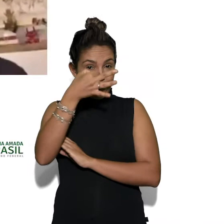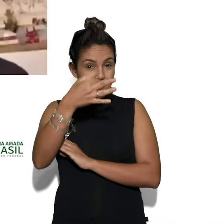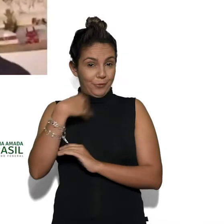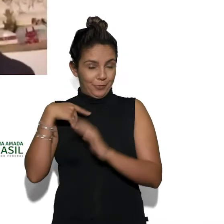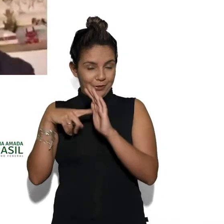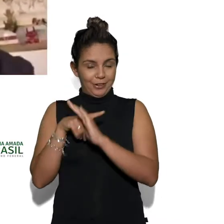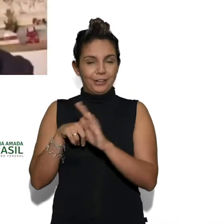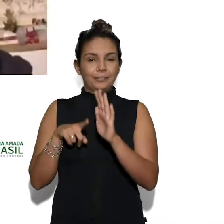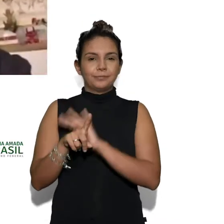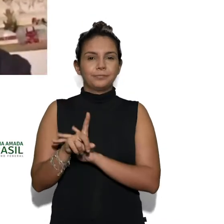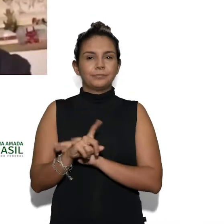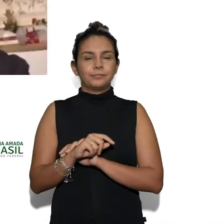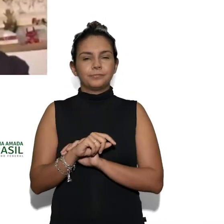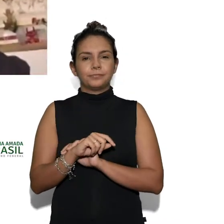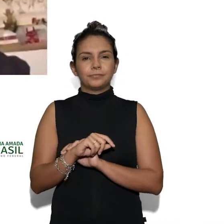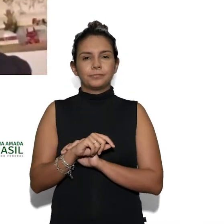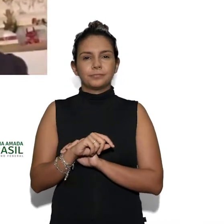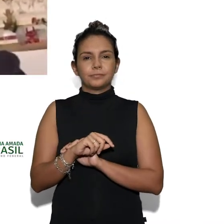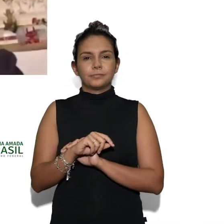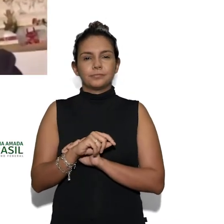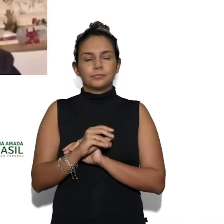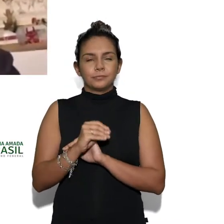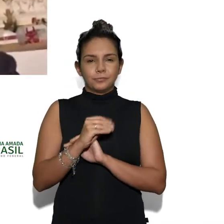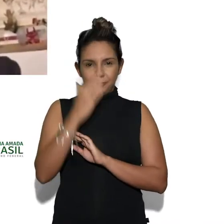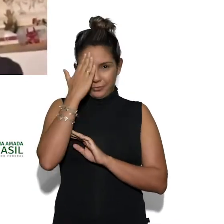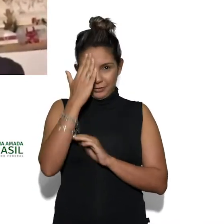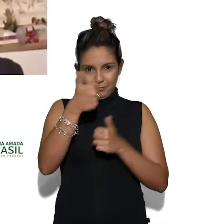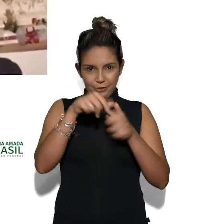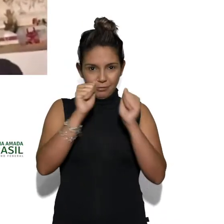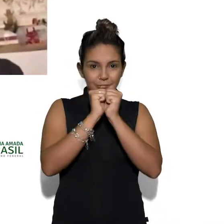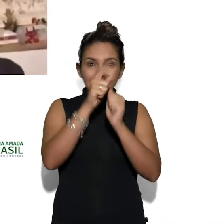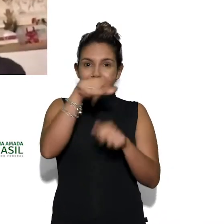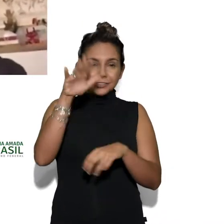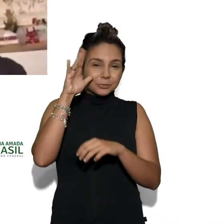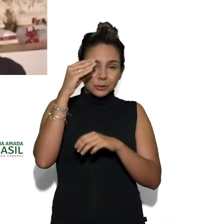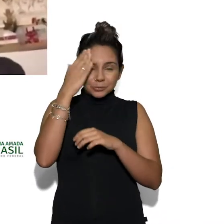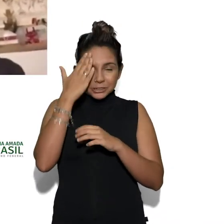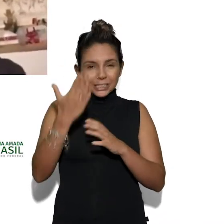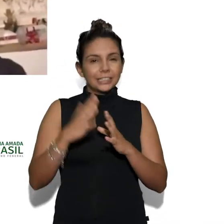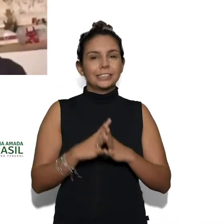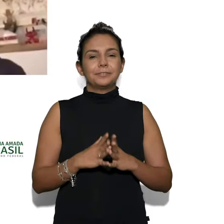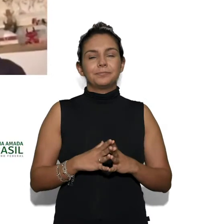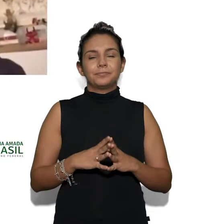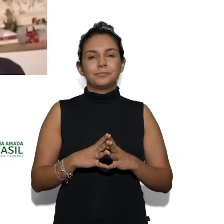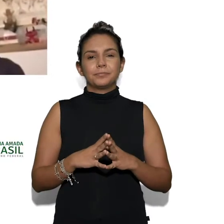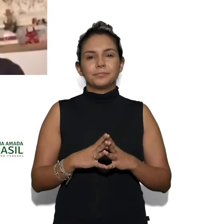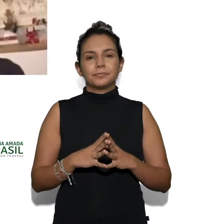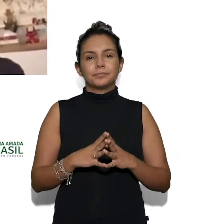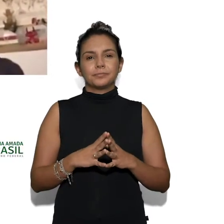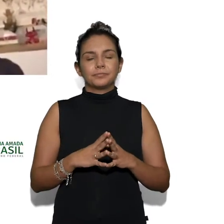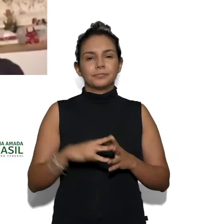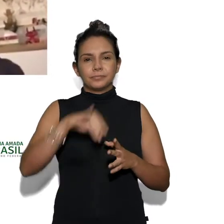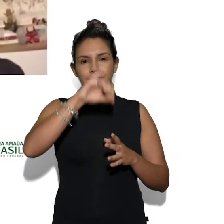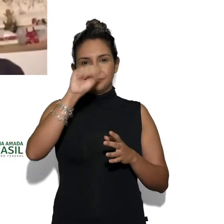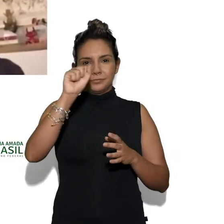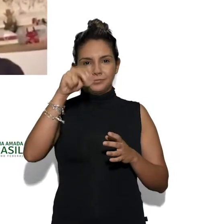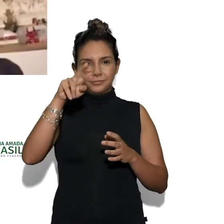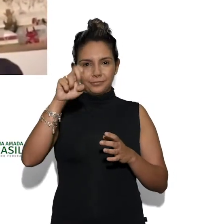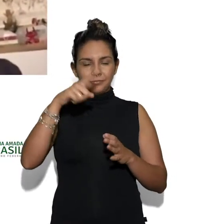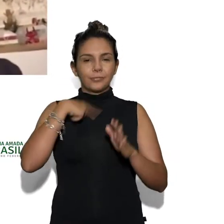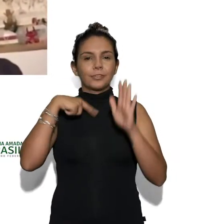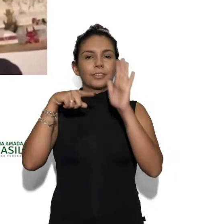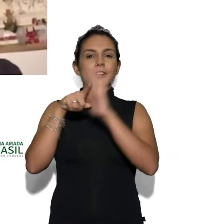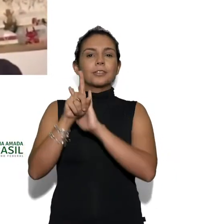Maravilhoso escritor. Foto em Pauta. Gente, muito obrigado por estar com a gente aqui. Tá? Até a Josane. Simone, o que você está